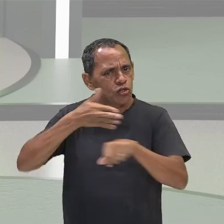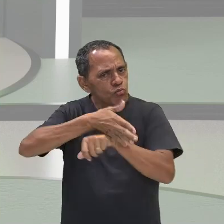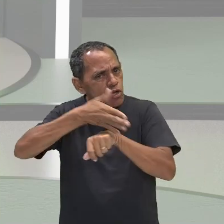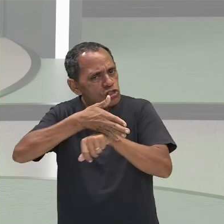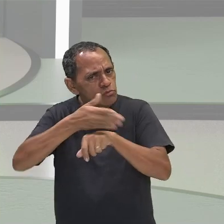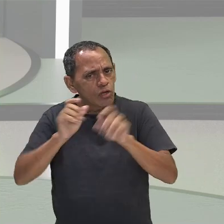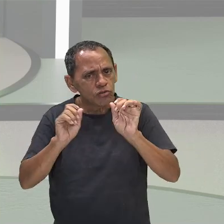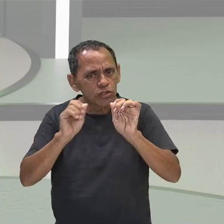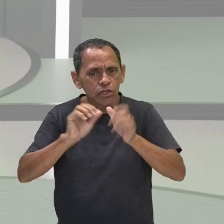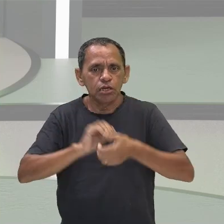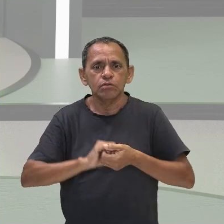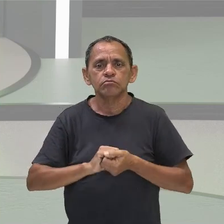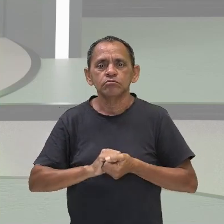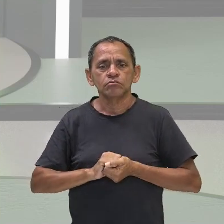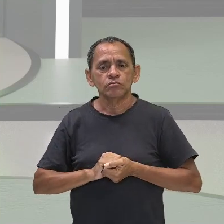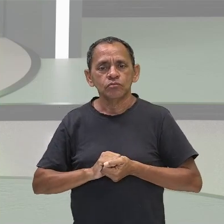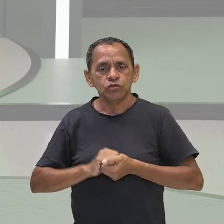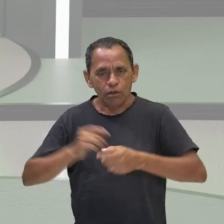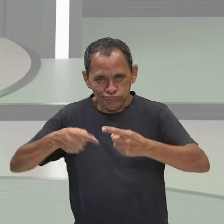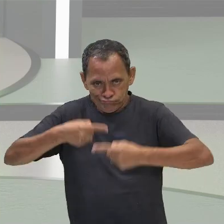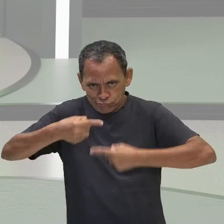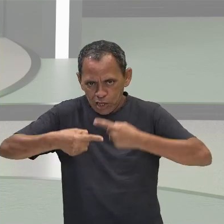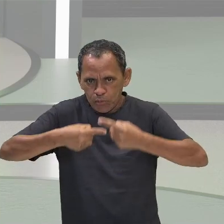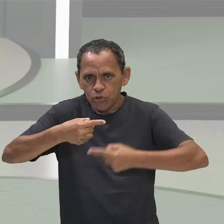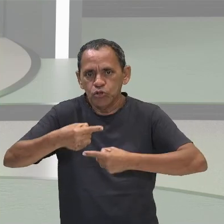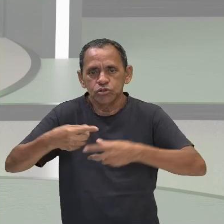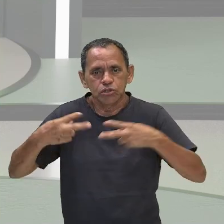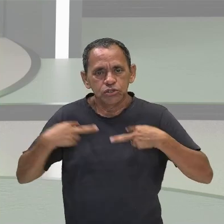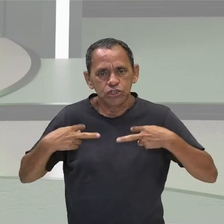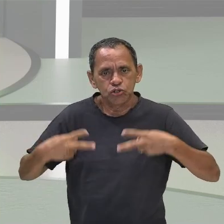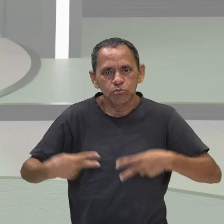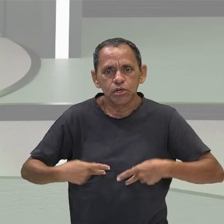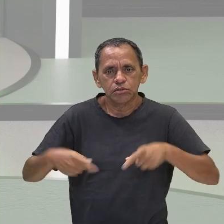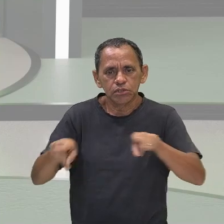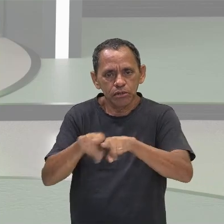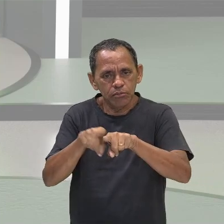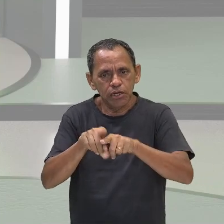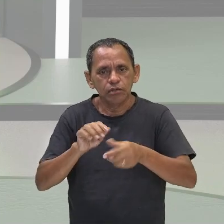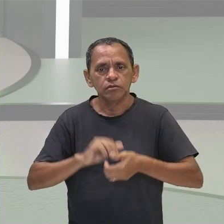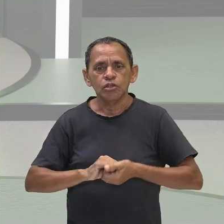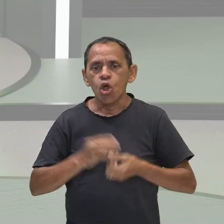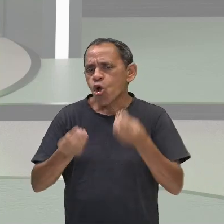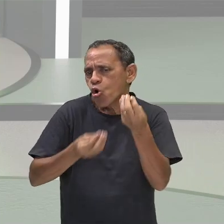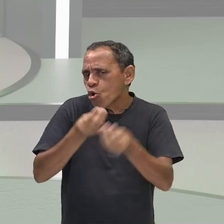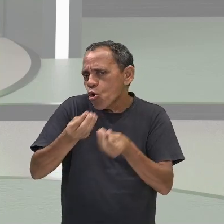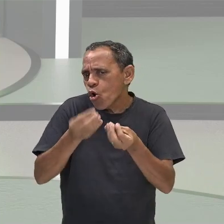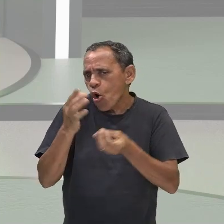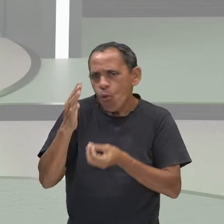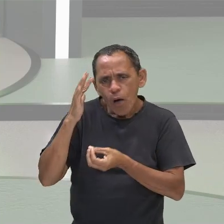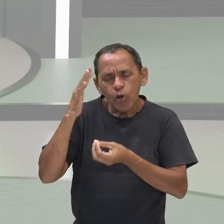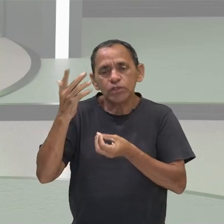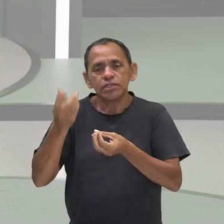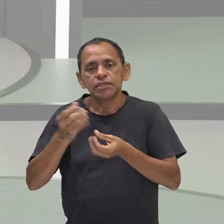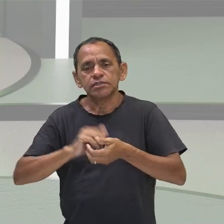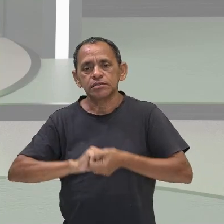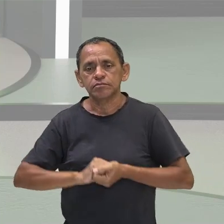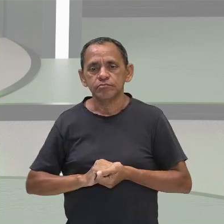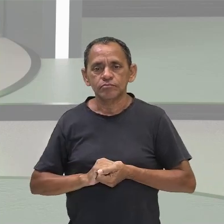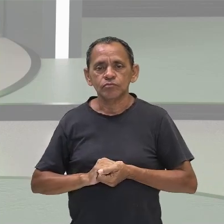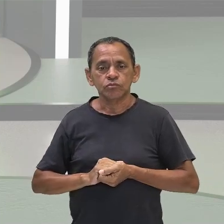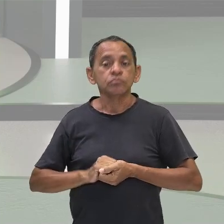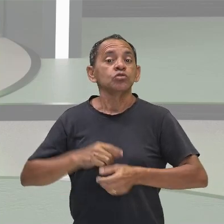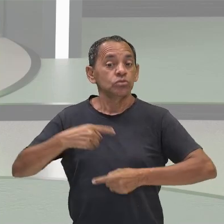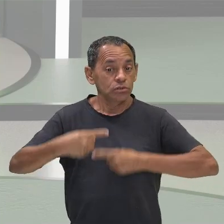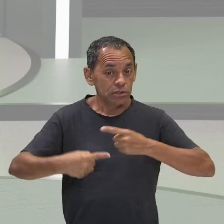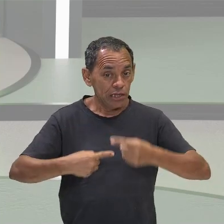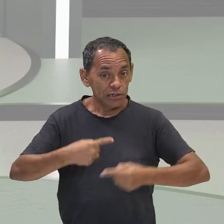participar da reprodução, né, da espécie humana, né, da reprodução dos descendentes,